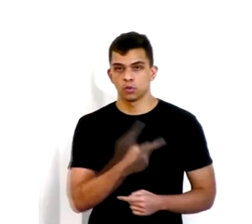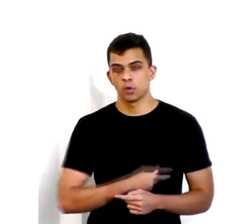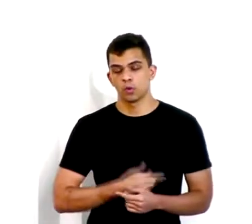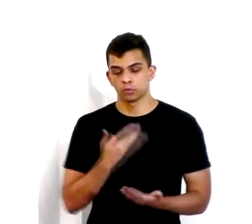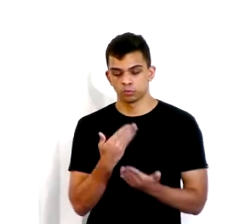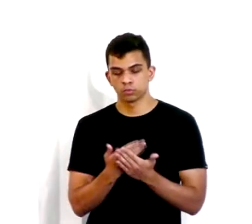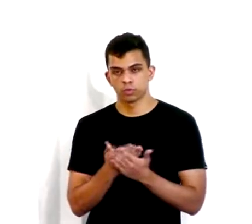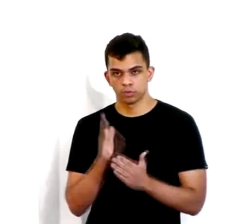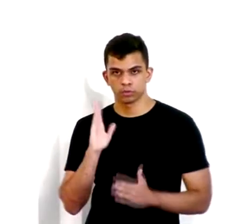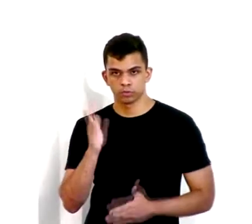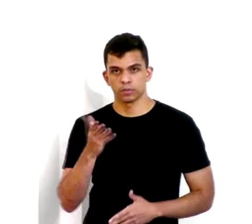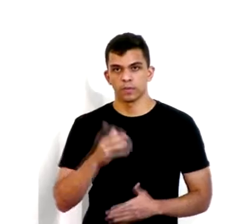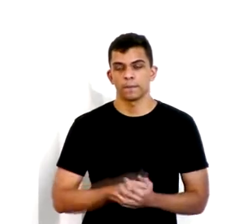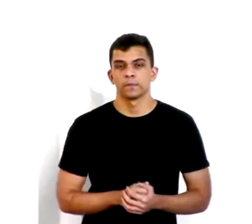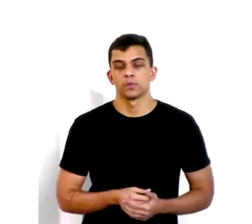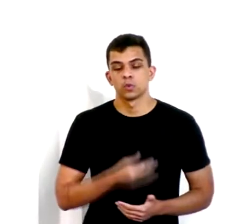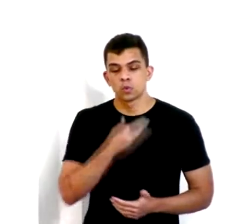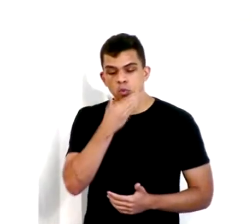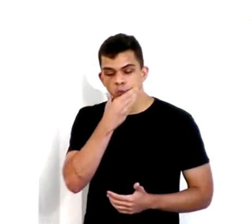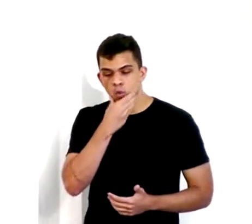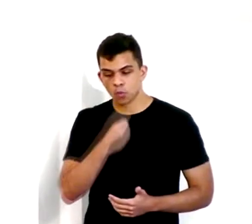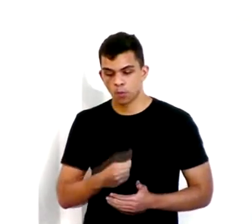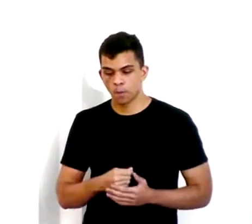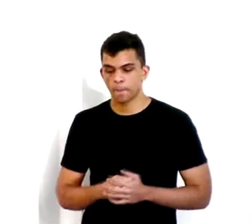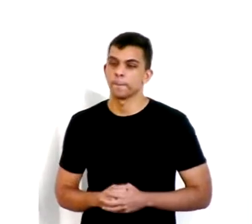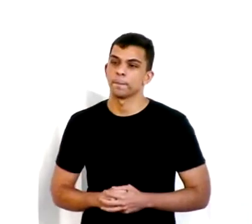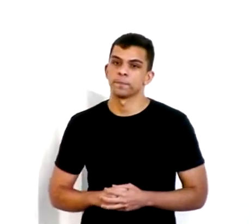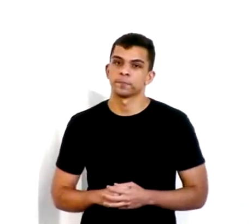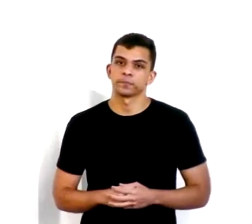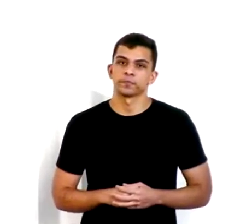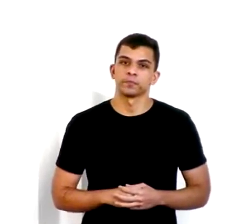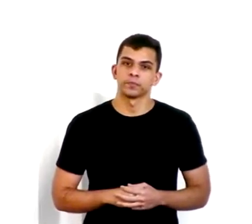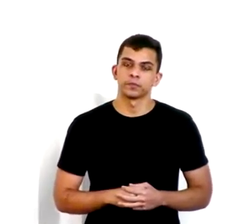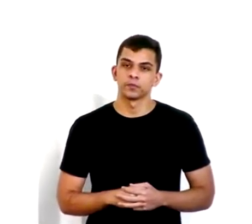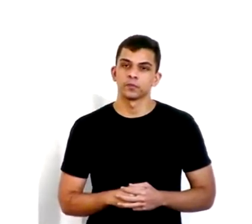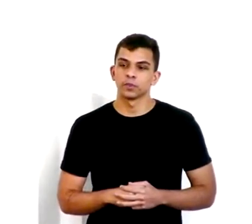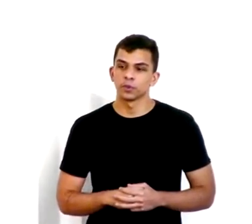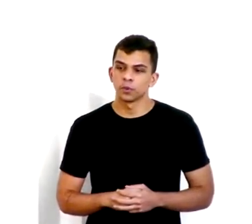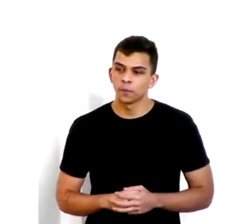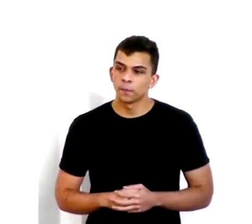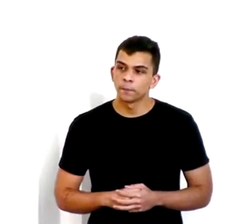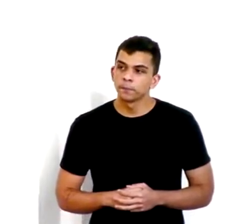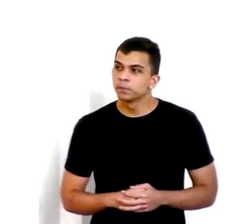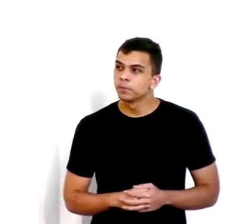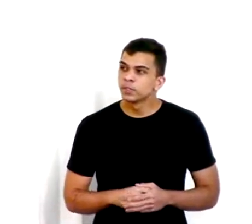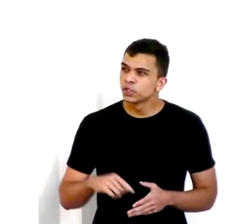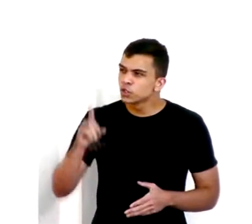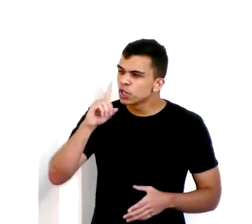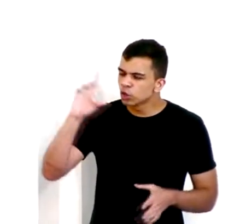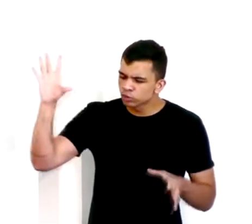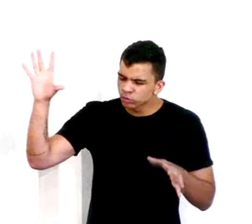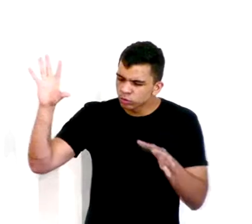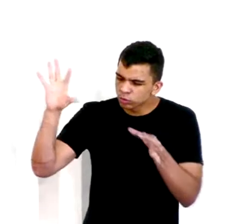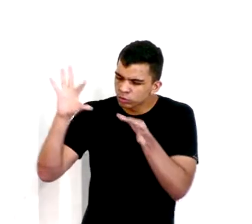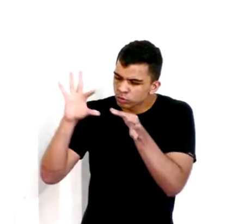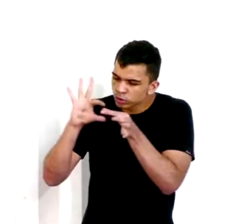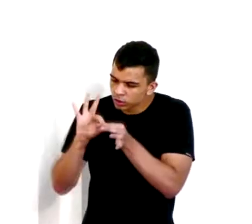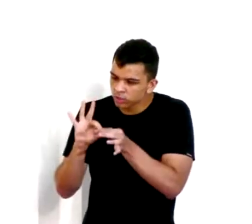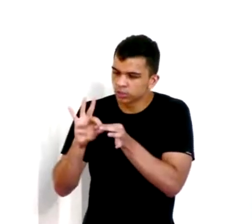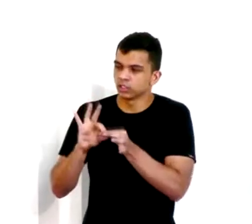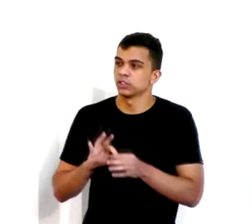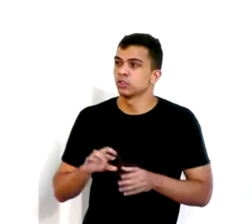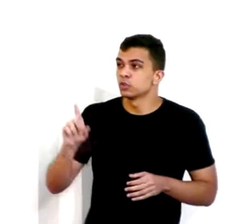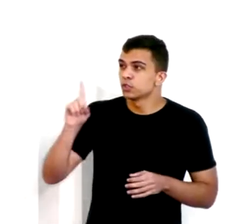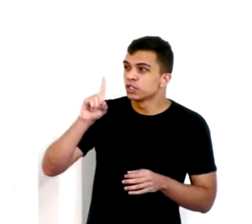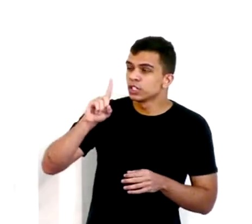foi chamado o homem segundo o coração de Deus. Um homem que tinha uma intimidade com Deus, Criador dos céus e